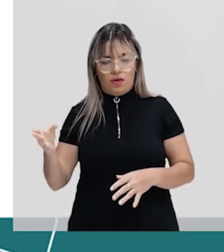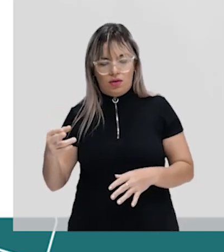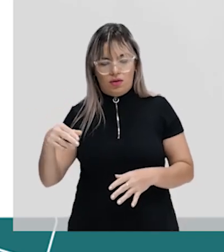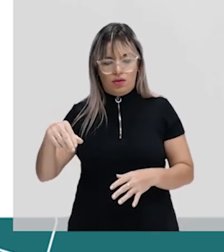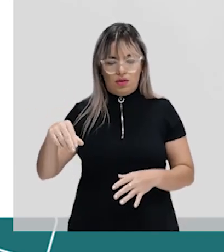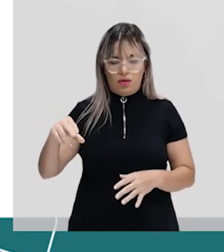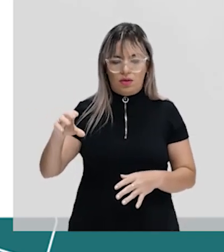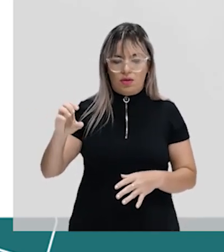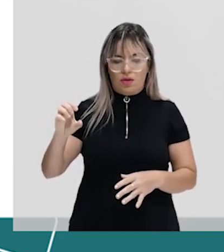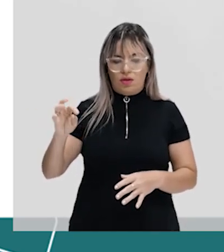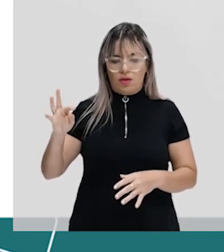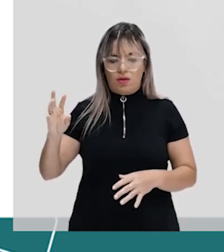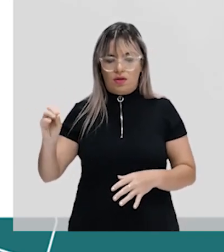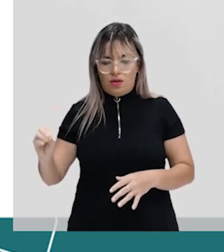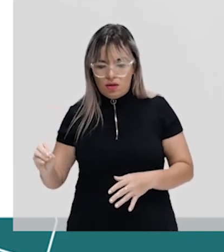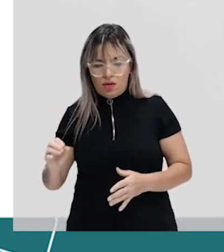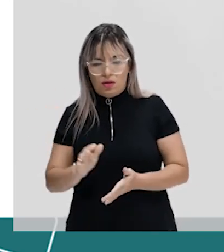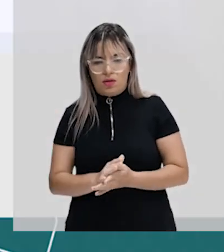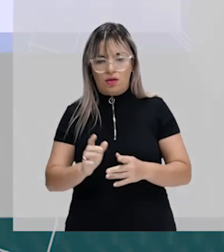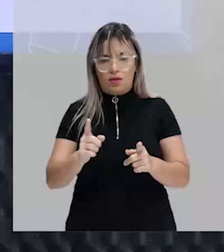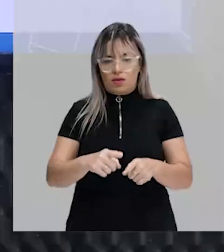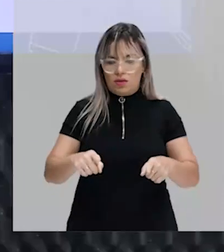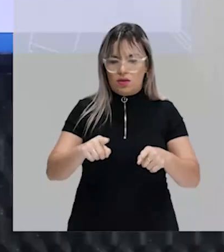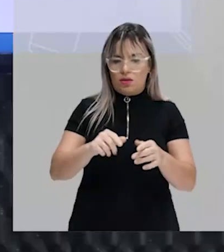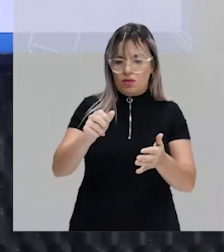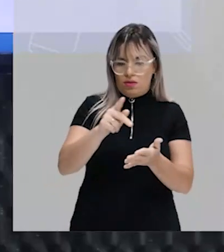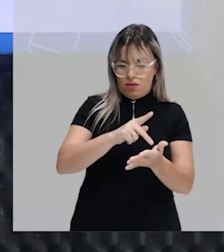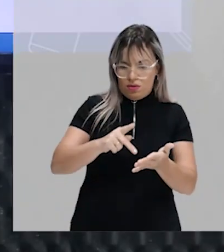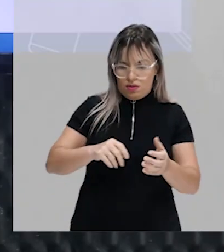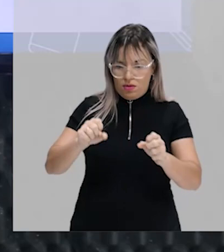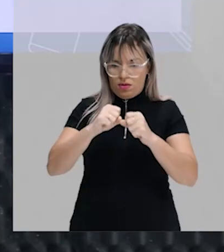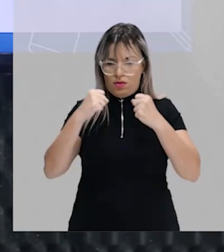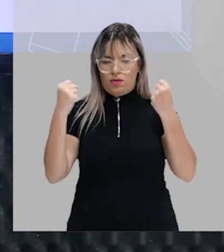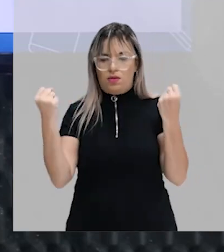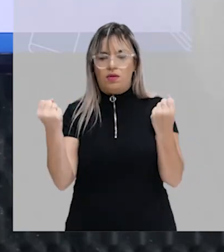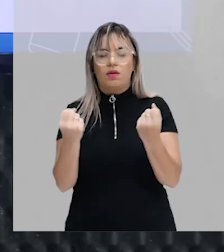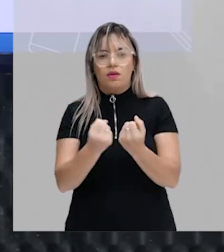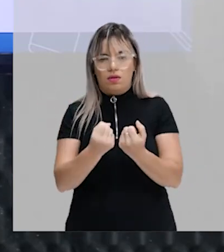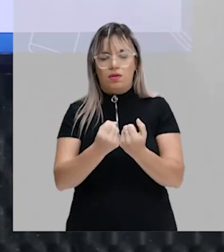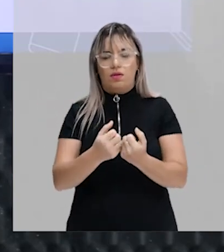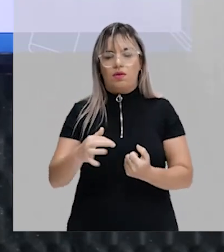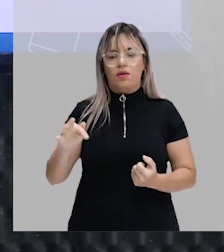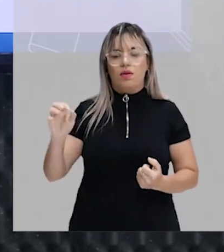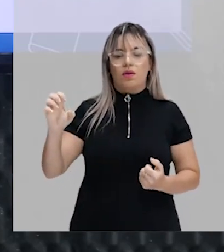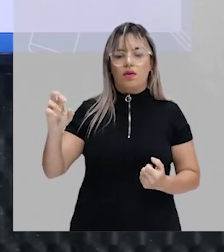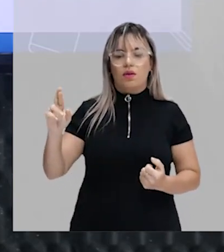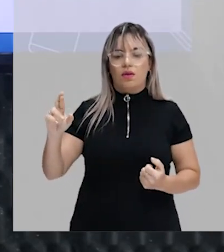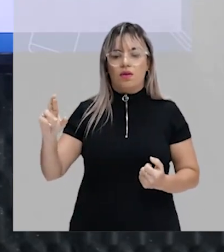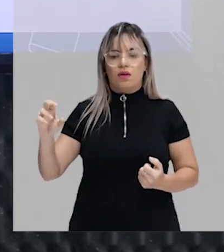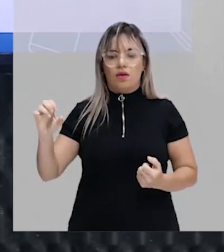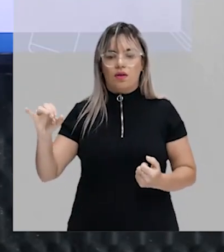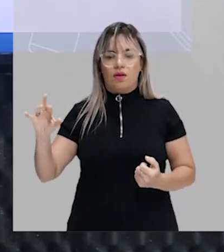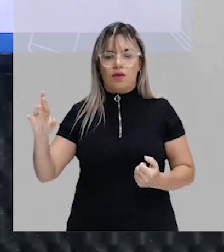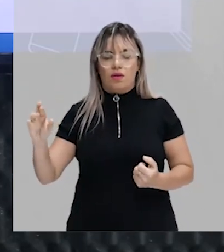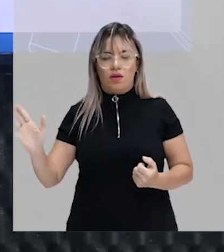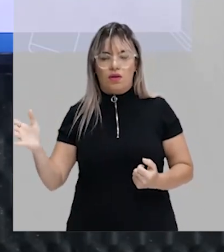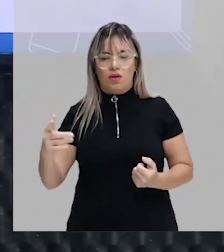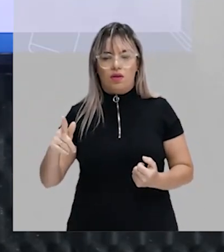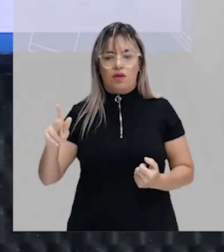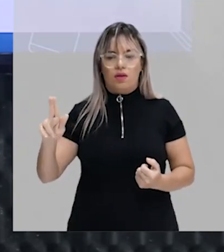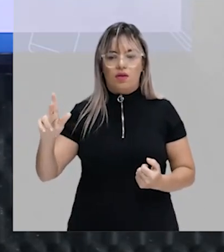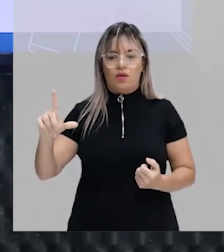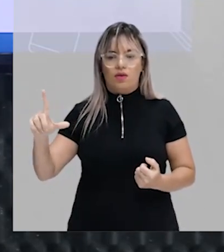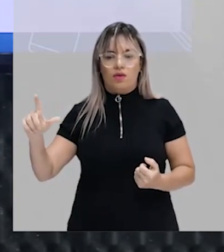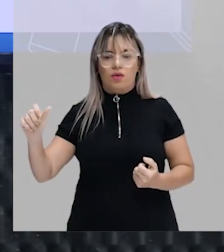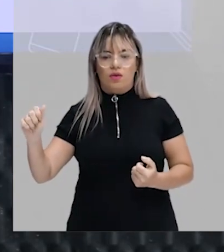saudoso compositor, nosso conterrâneo maranhense Ferreira Goulart, que buscava falar sobre a situação política e os